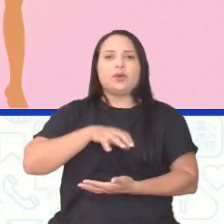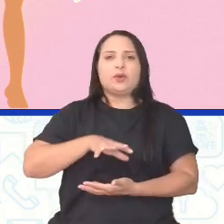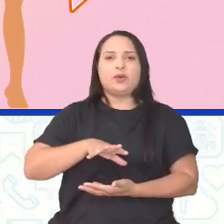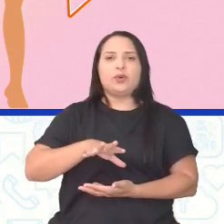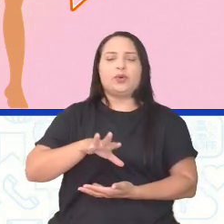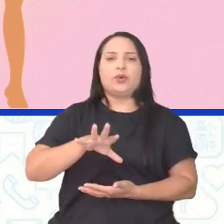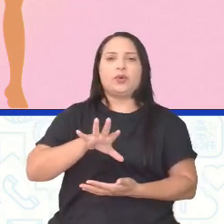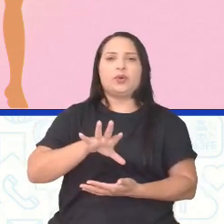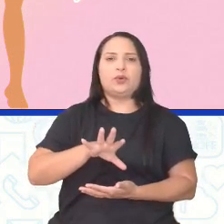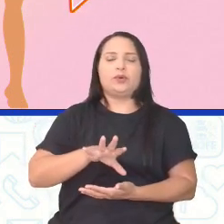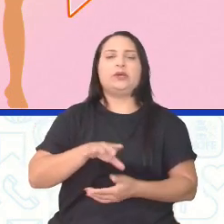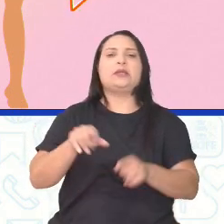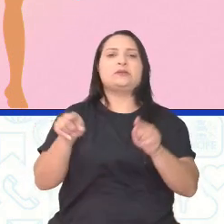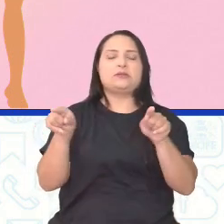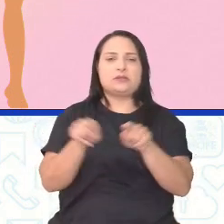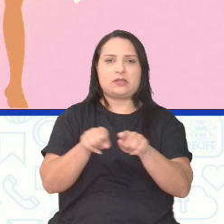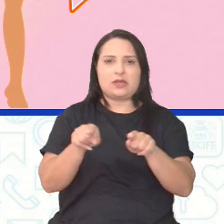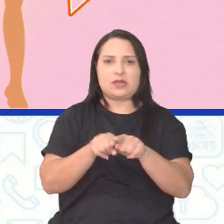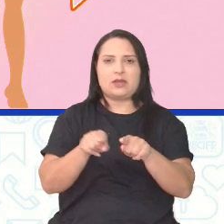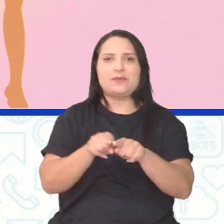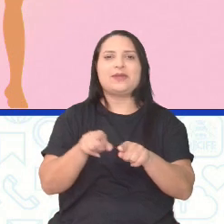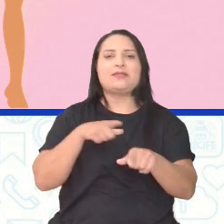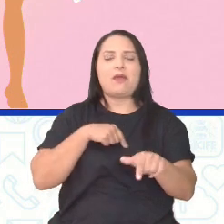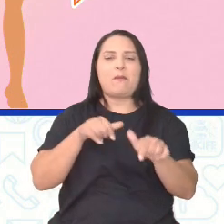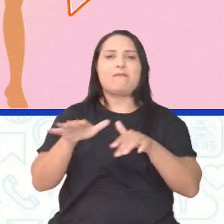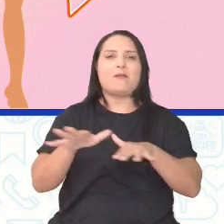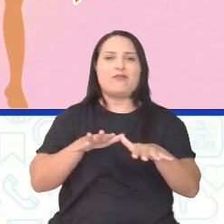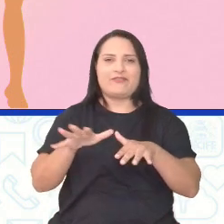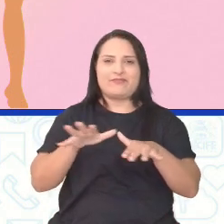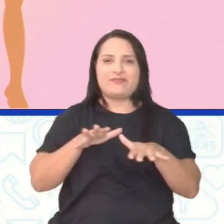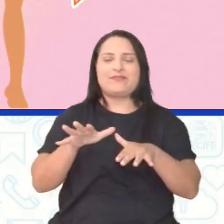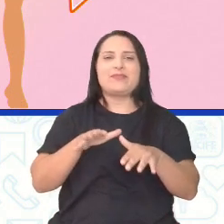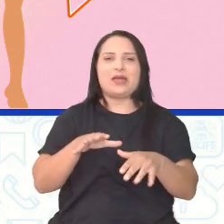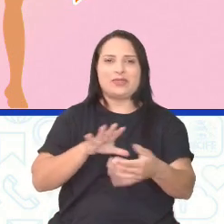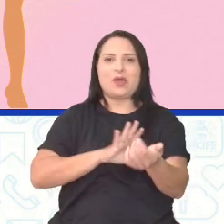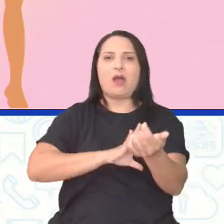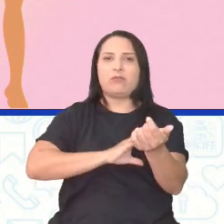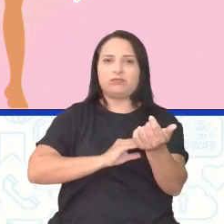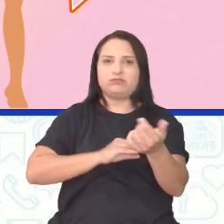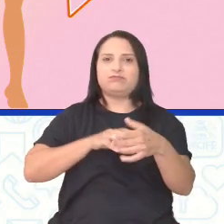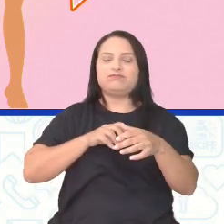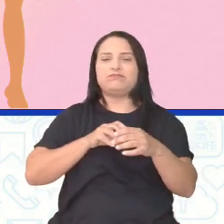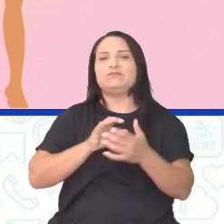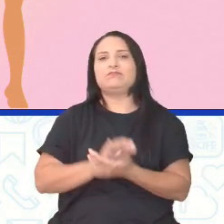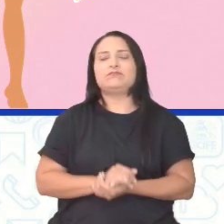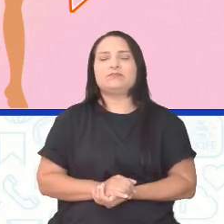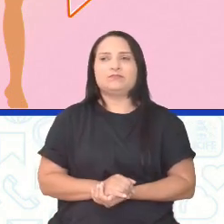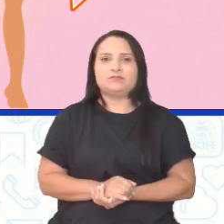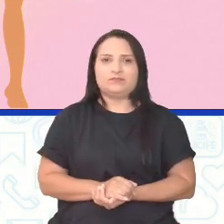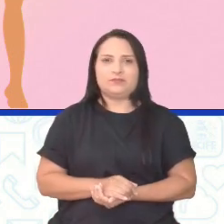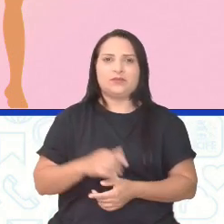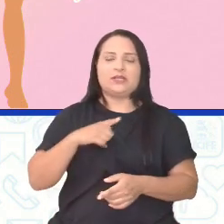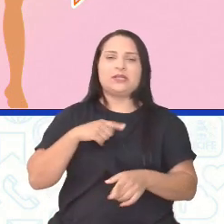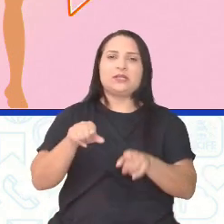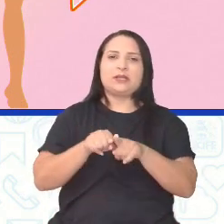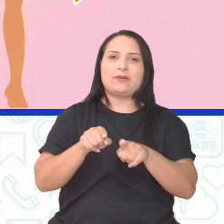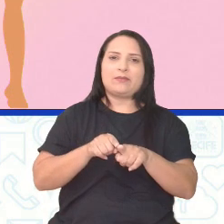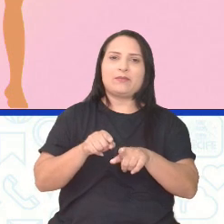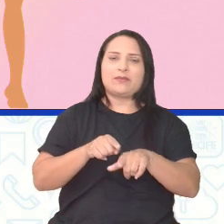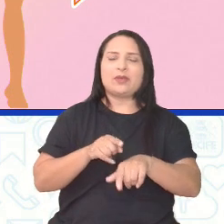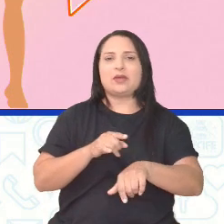pulmões e esvaziam, também é graças aos movimentos musculares. Né? E também a questão aí da urina,